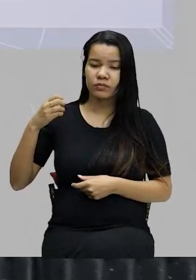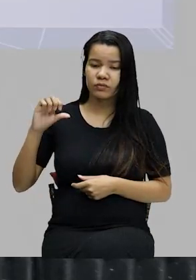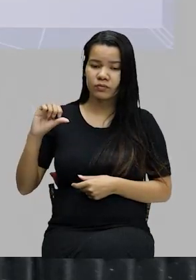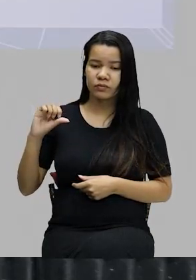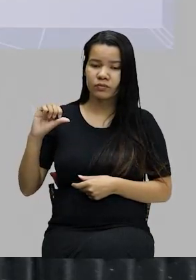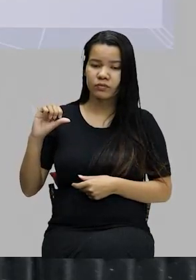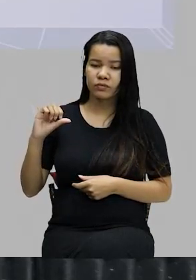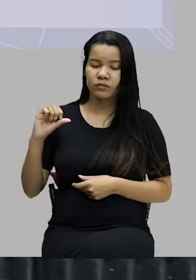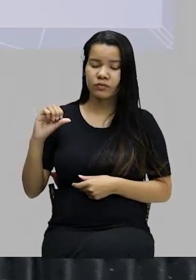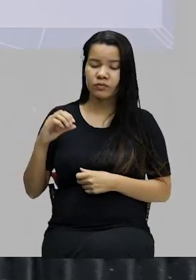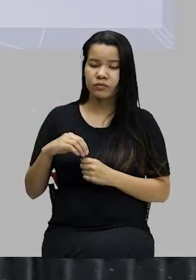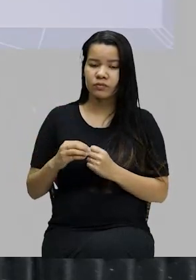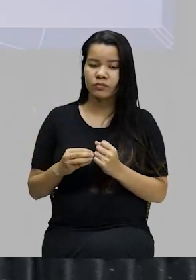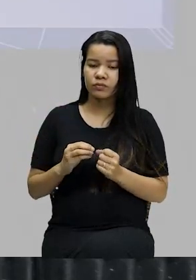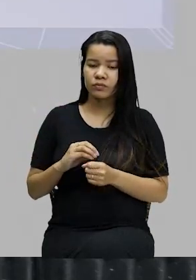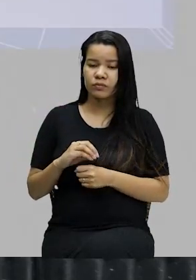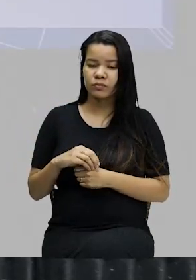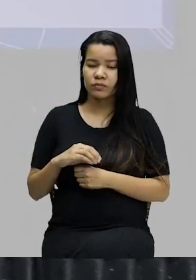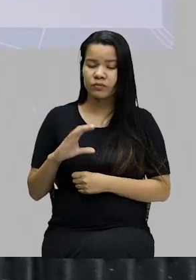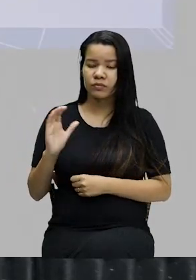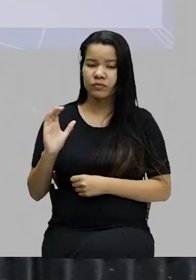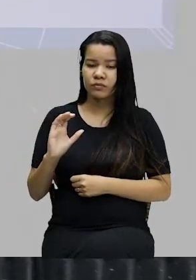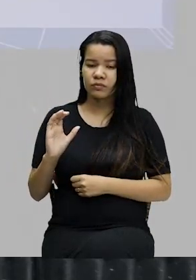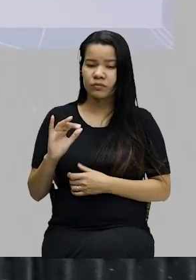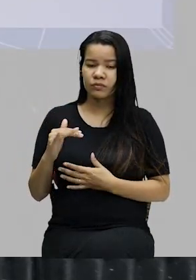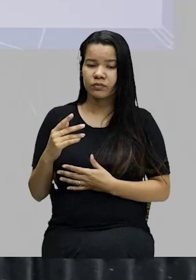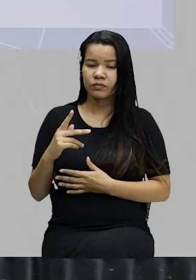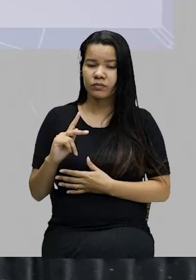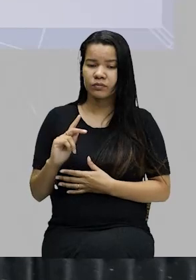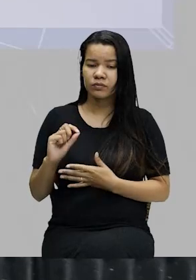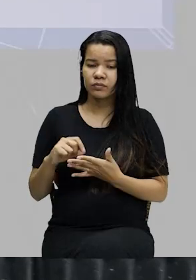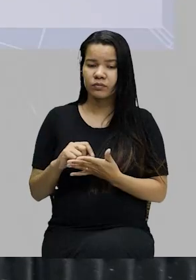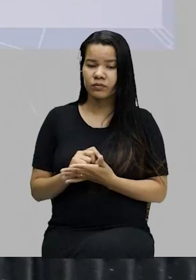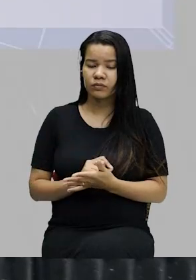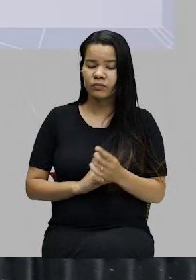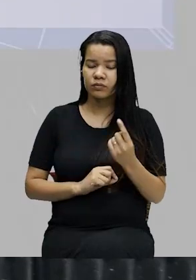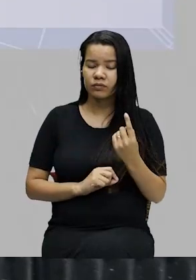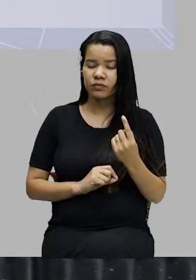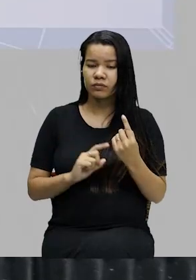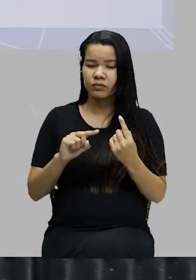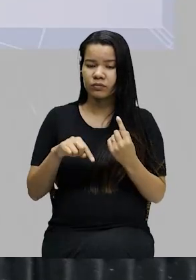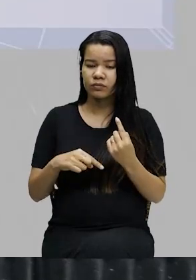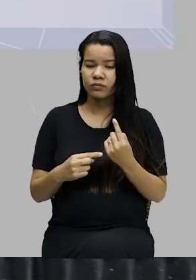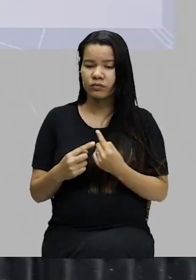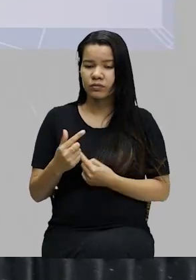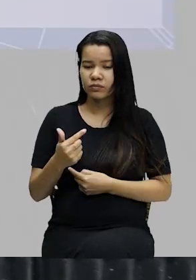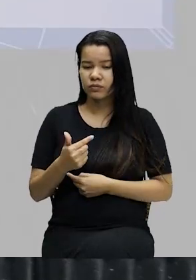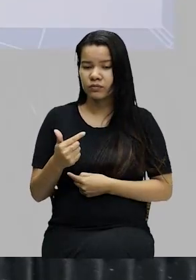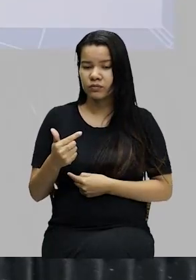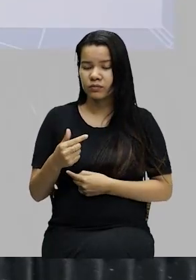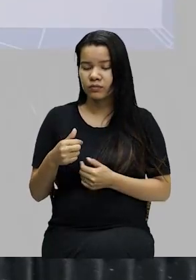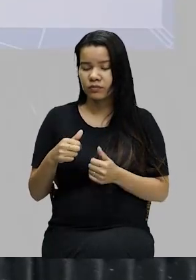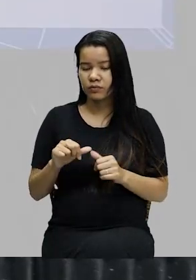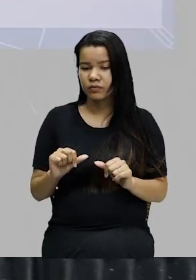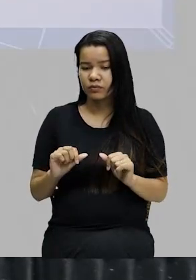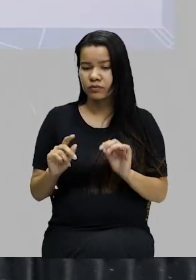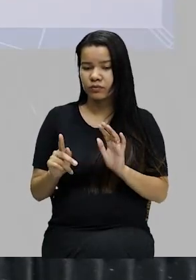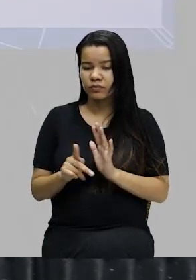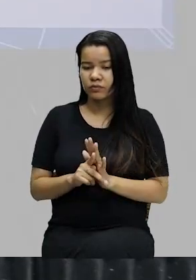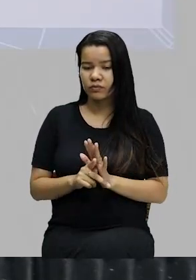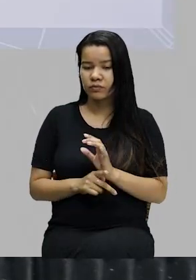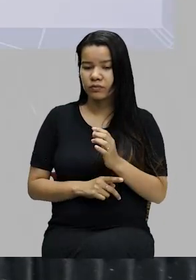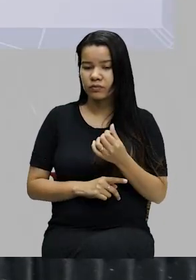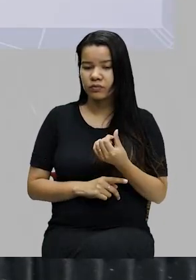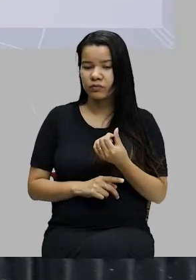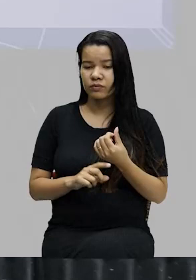carbono. Então, aquela sua assinatura de 1,2 miligramas, nessa massa estão contidos